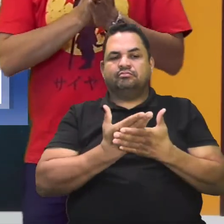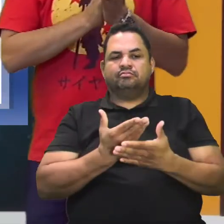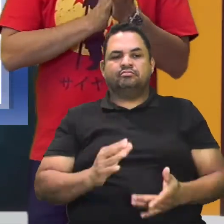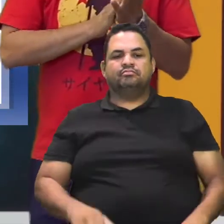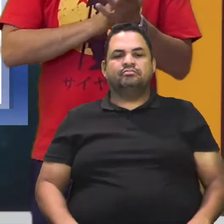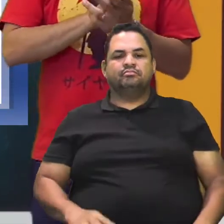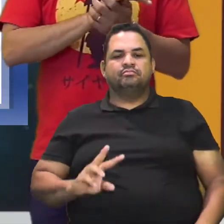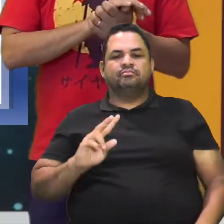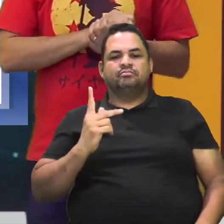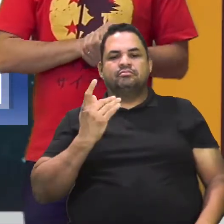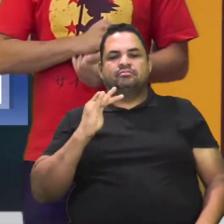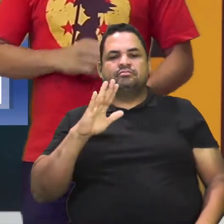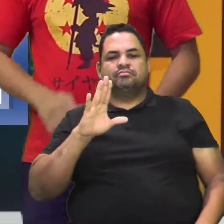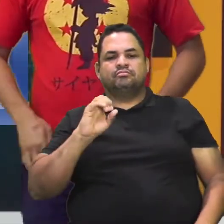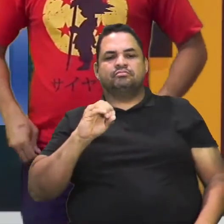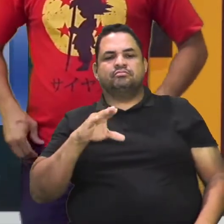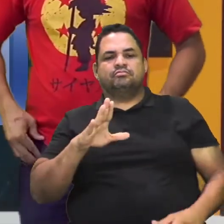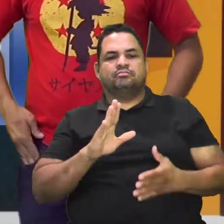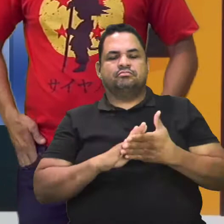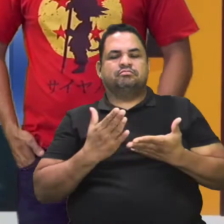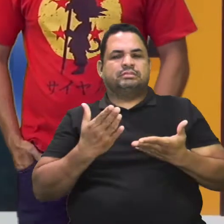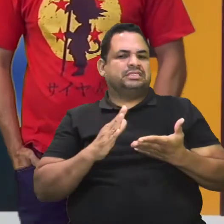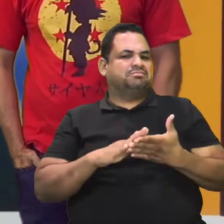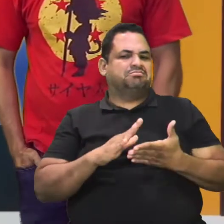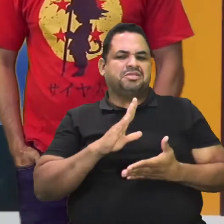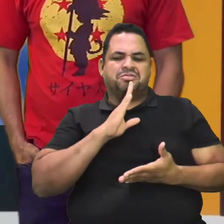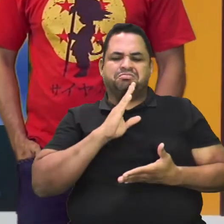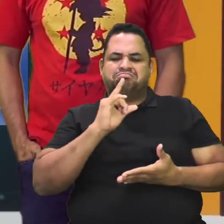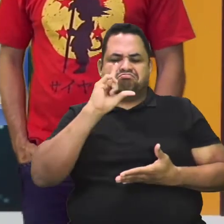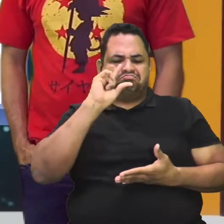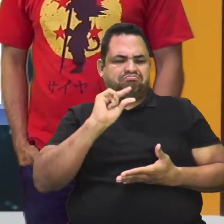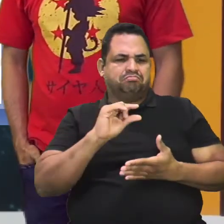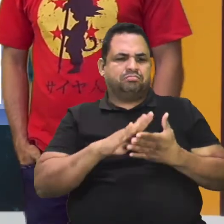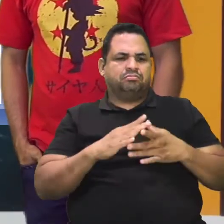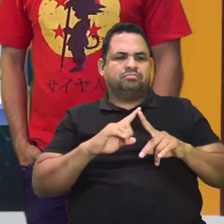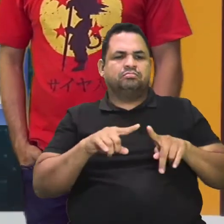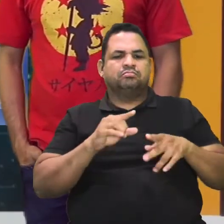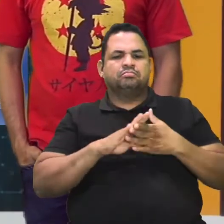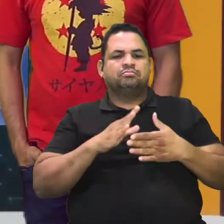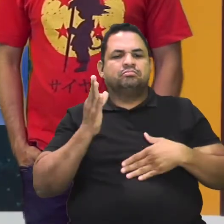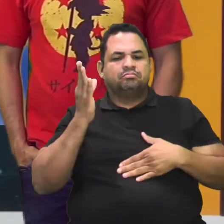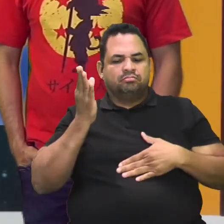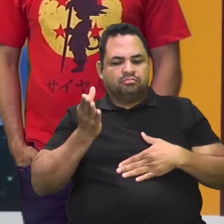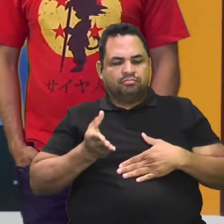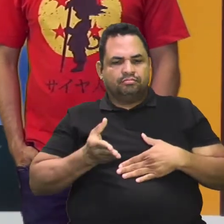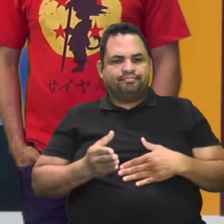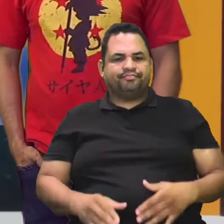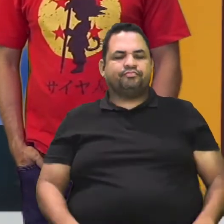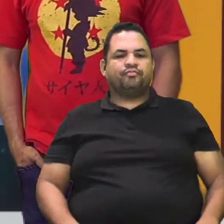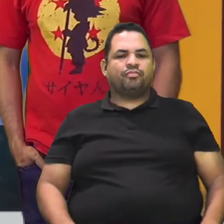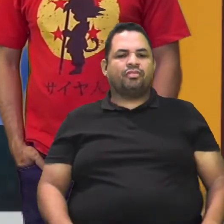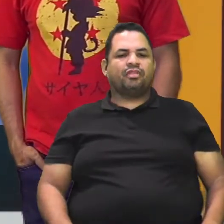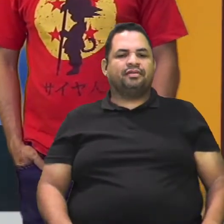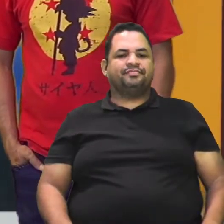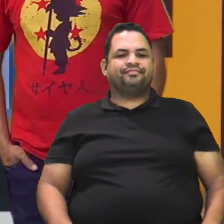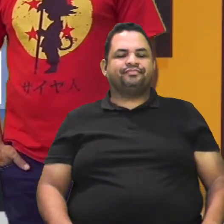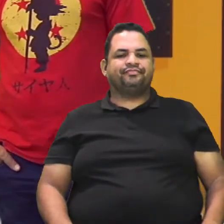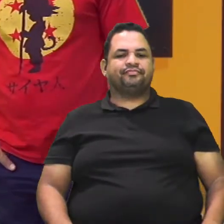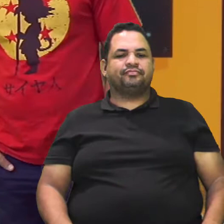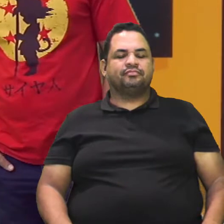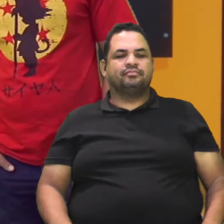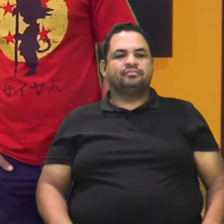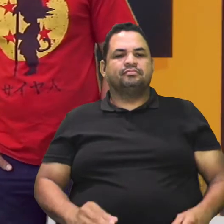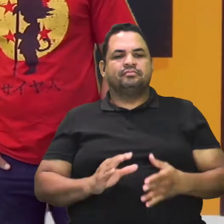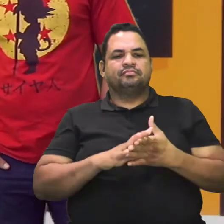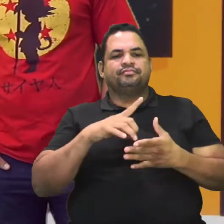a hipérbole pode ser um pouquinho mais desconhecida de vocês, mas também parte de um corte seccionado num cone, né?